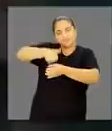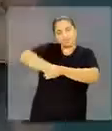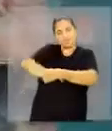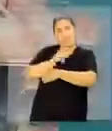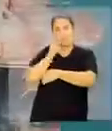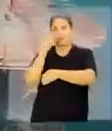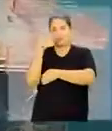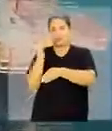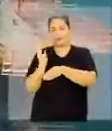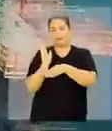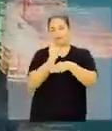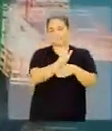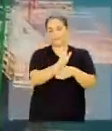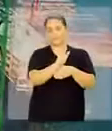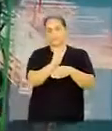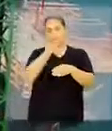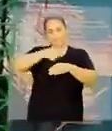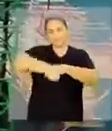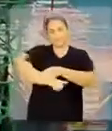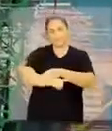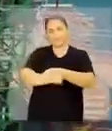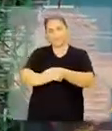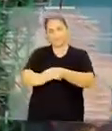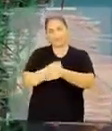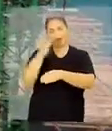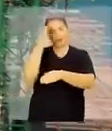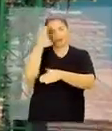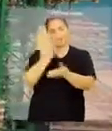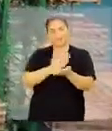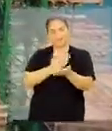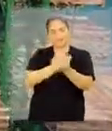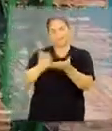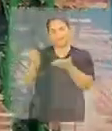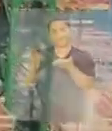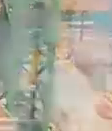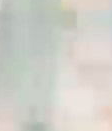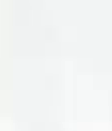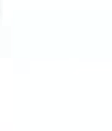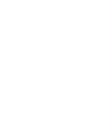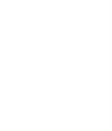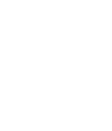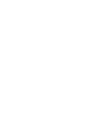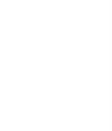Itaipu Binacional, o amanhã já começou.